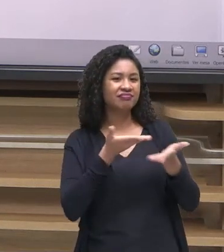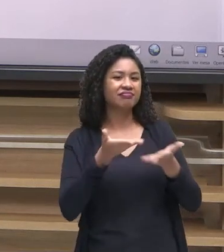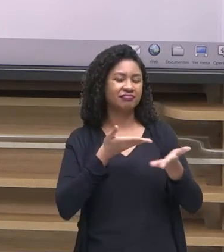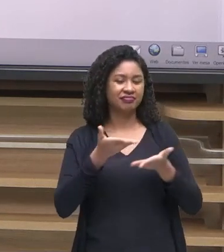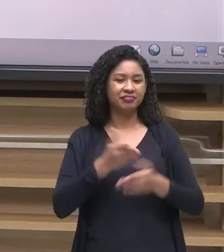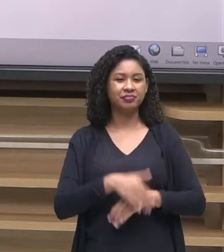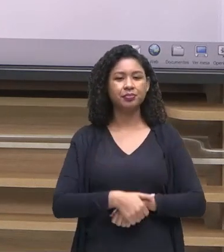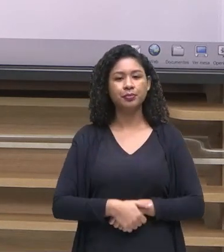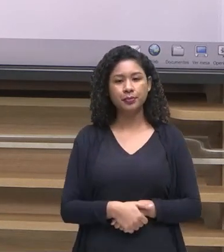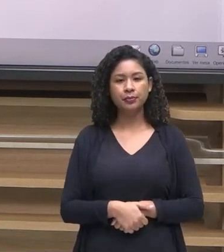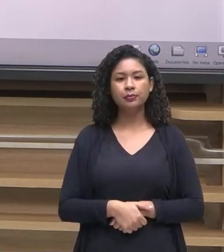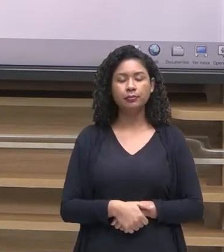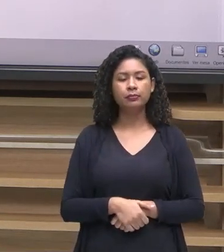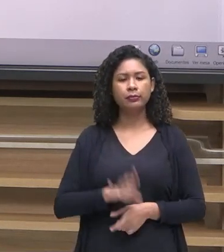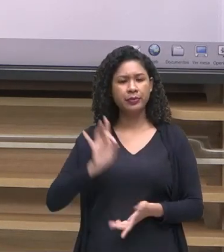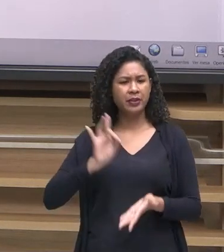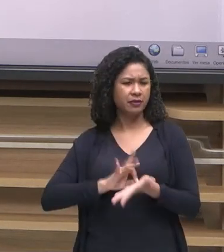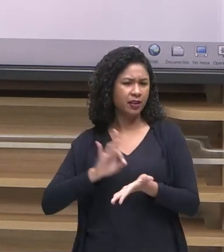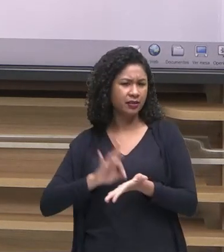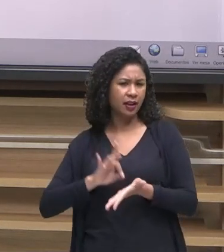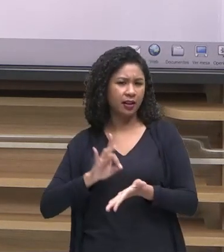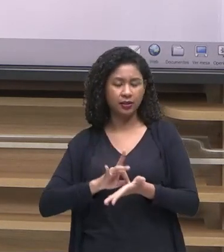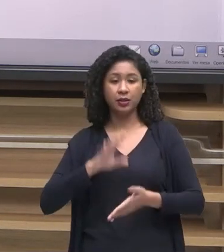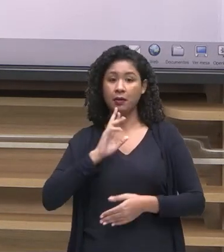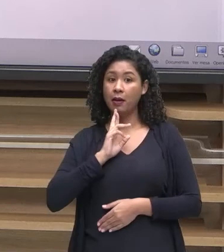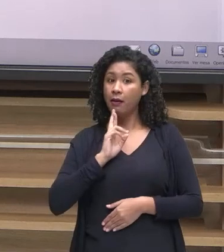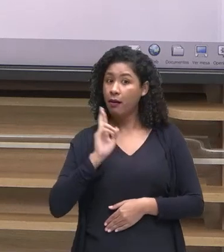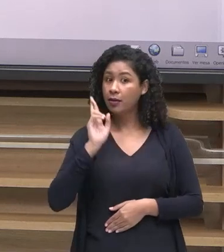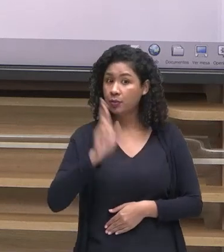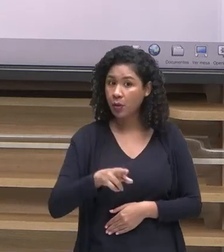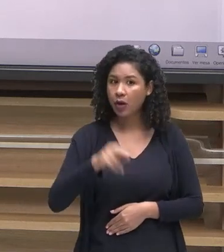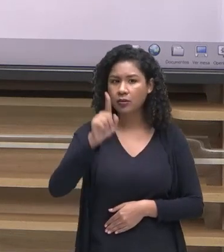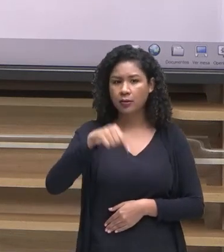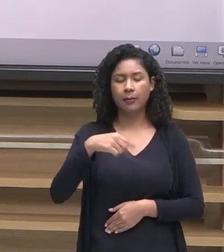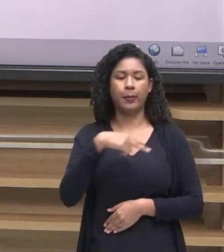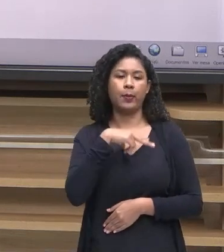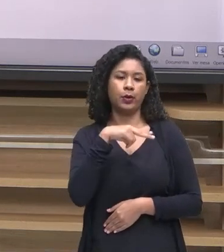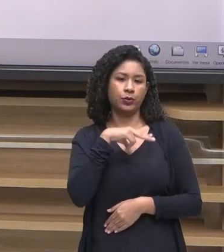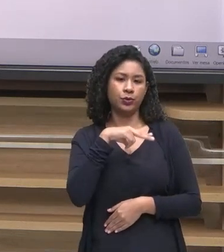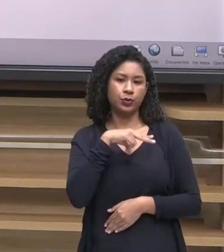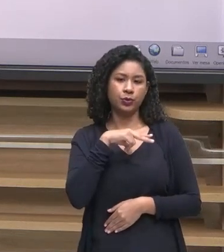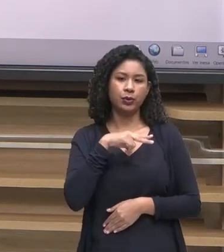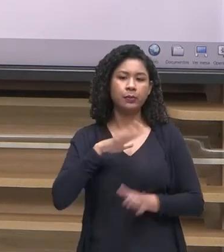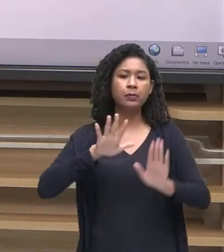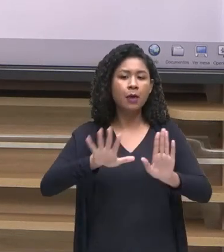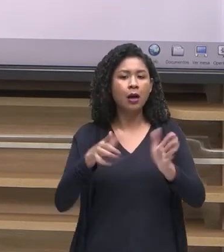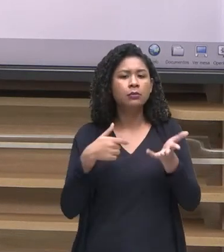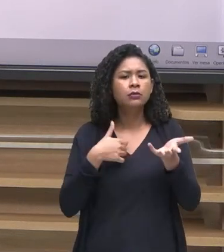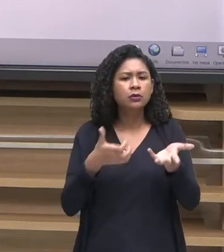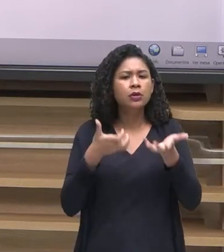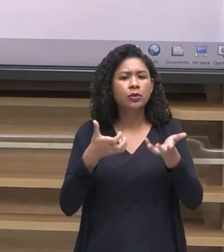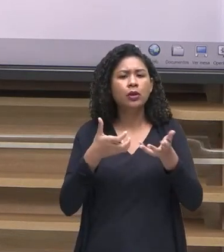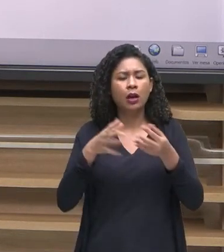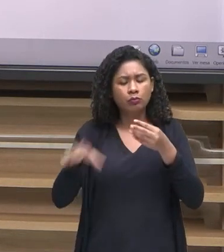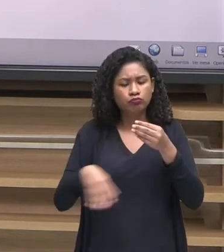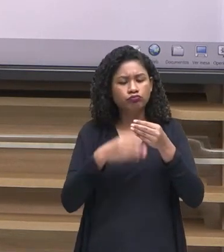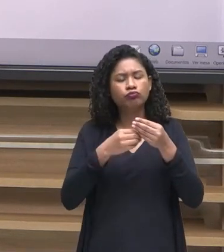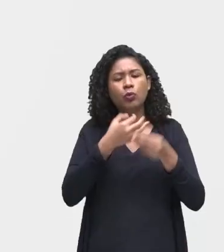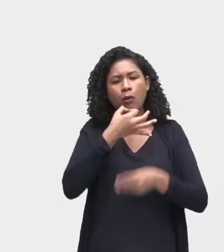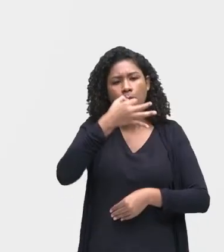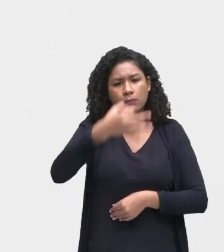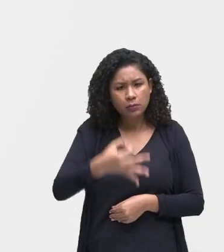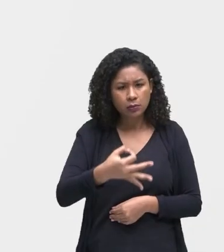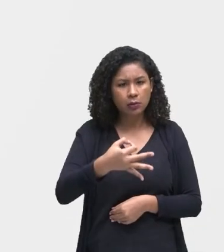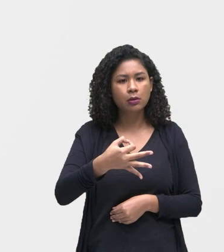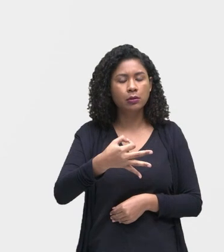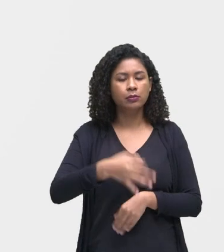fórum. Realmente, a resposta para isso é uma resposta pessoal, mas eu gostaria de fazer um comentário em relação a